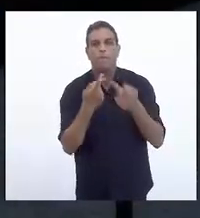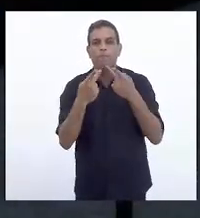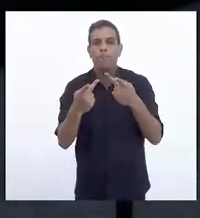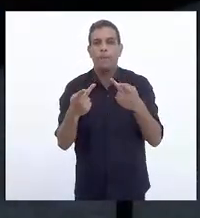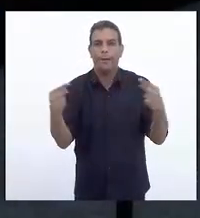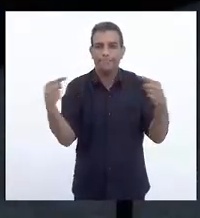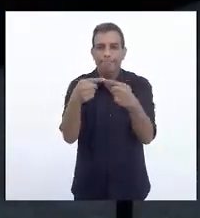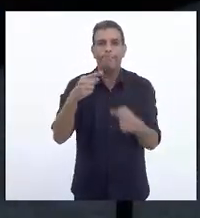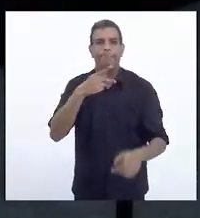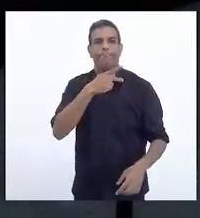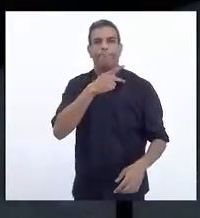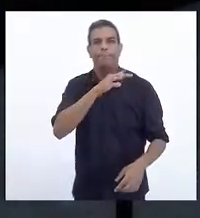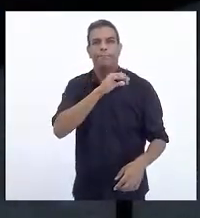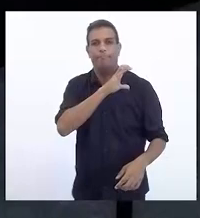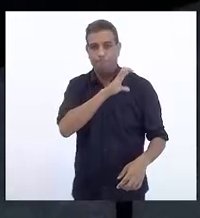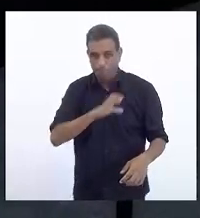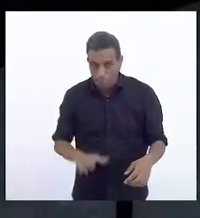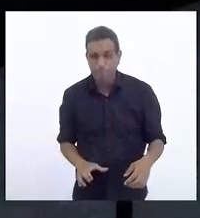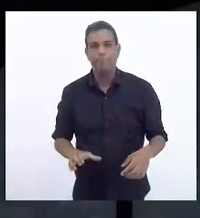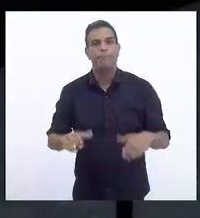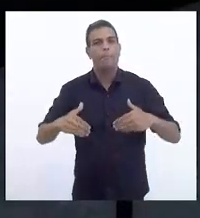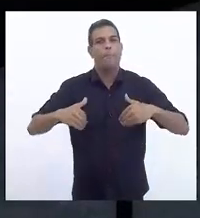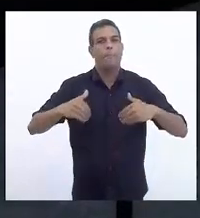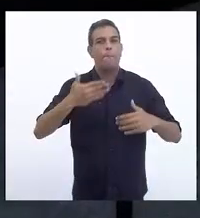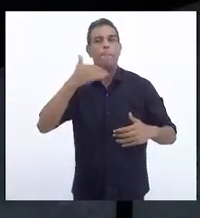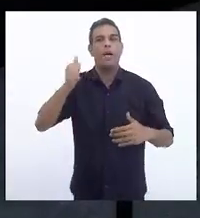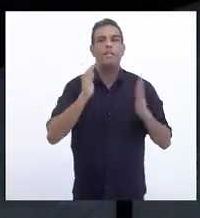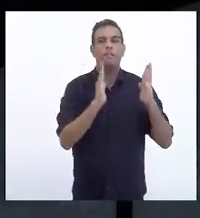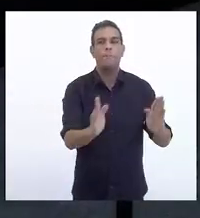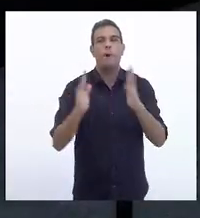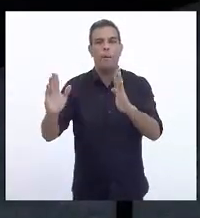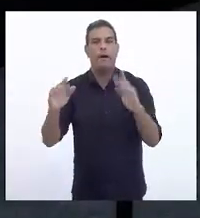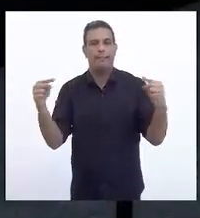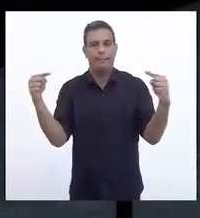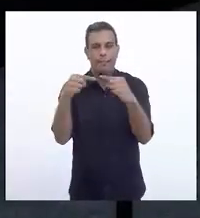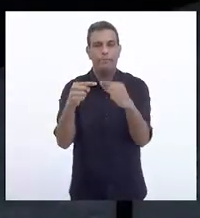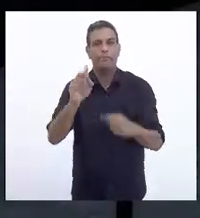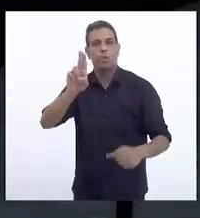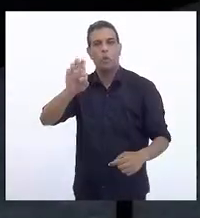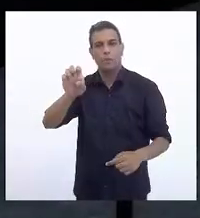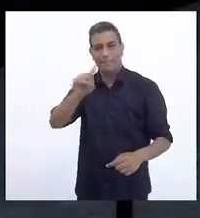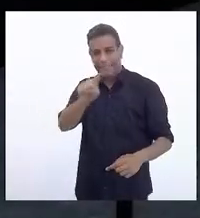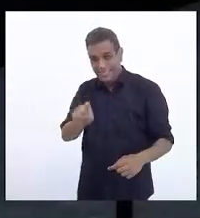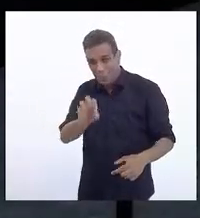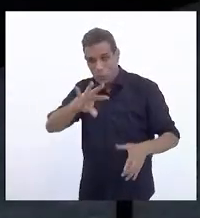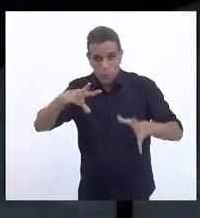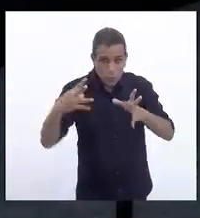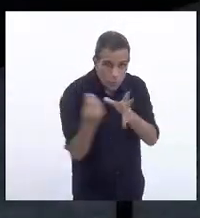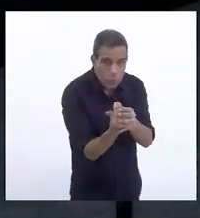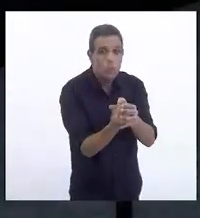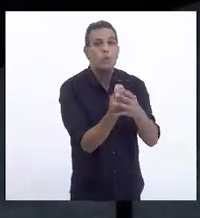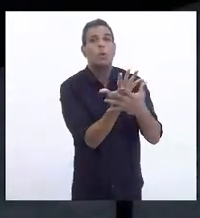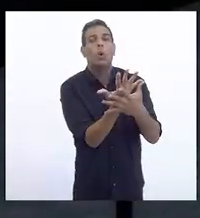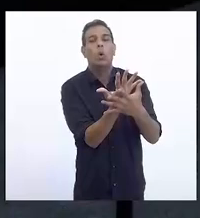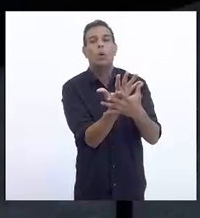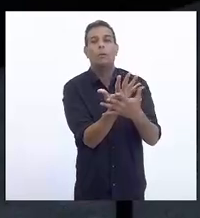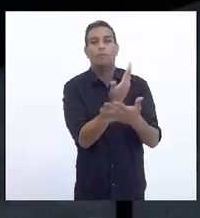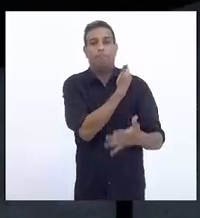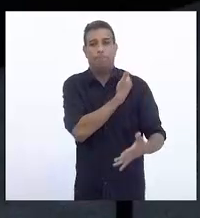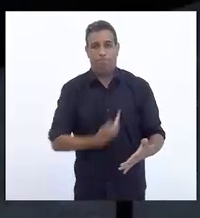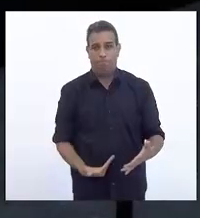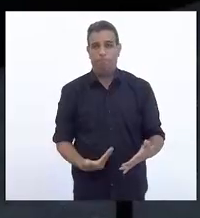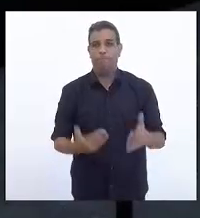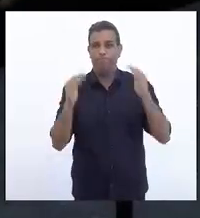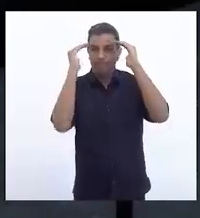Cláudio Castro, em nome da liderança, será a melhor fase da UESO com esta fusão. Porque o governador Cláudio